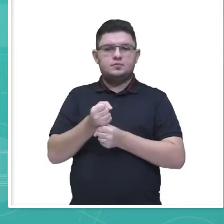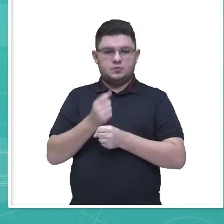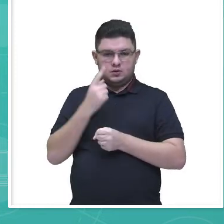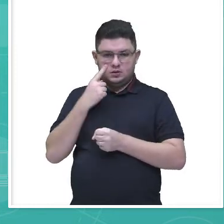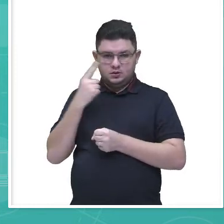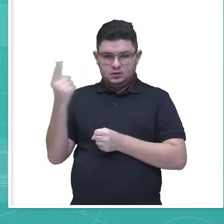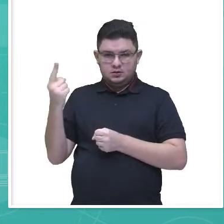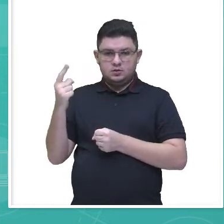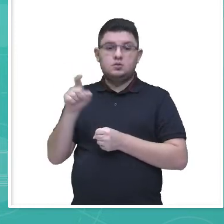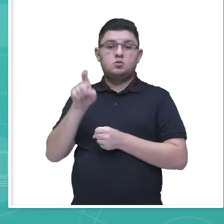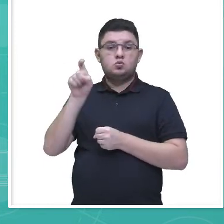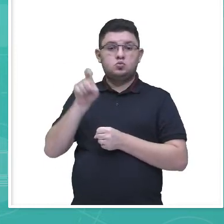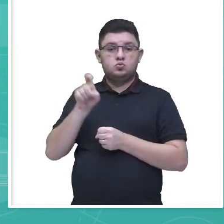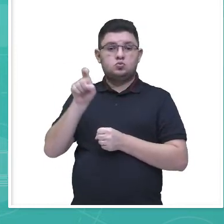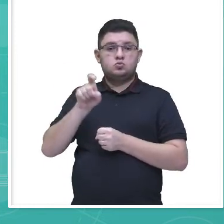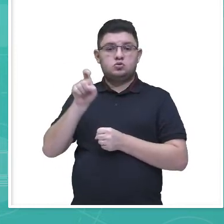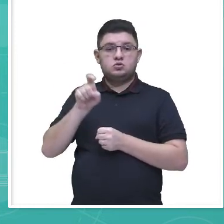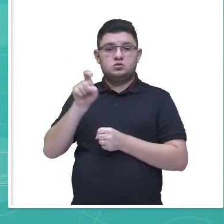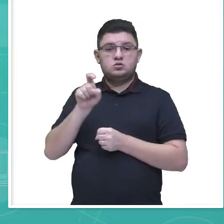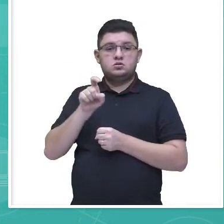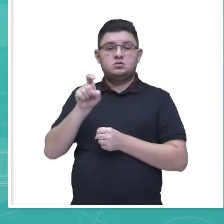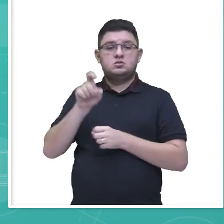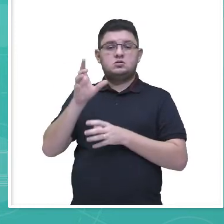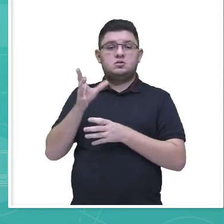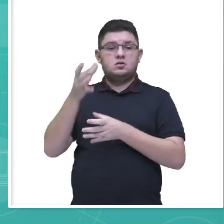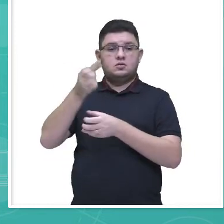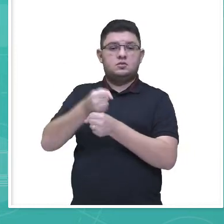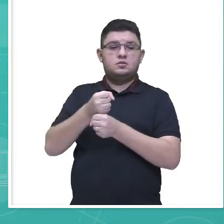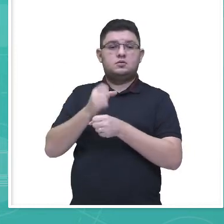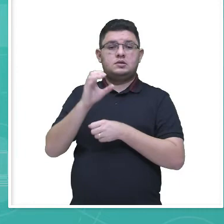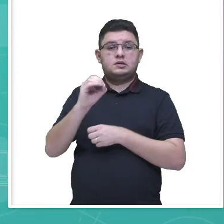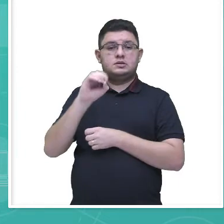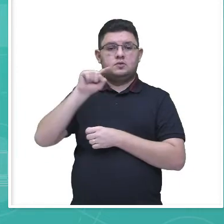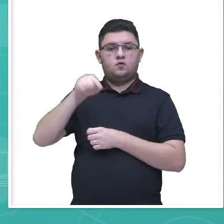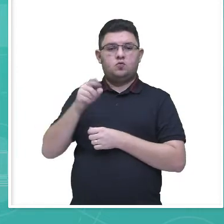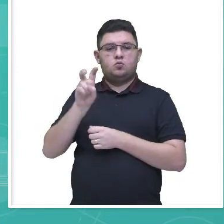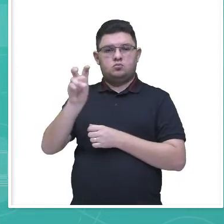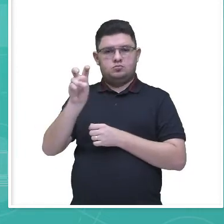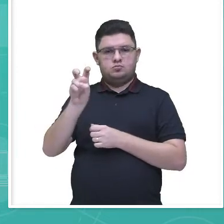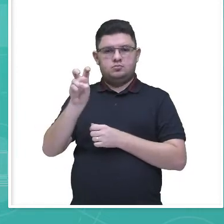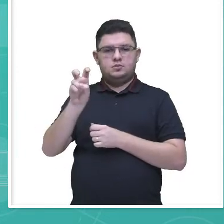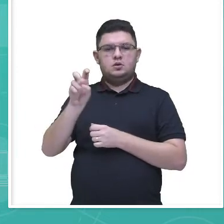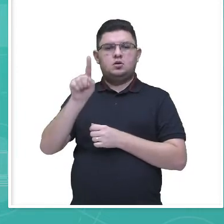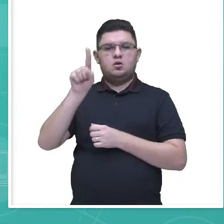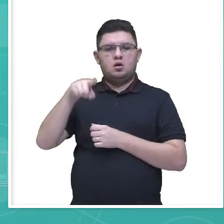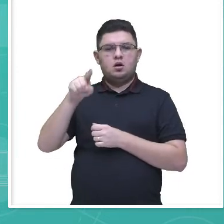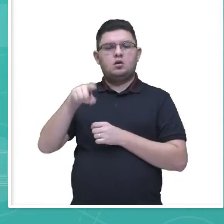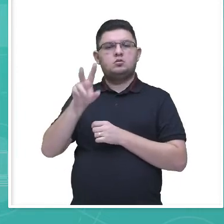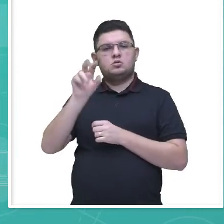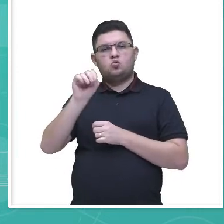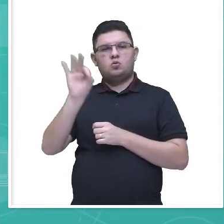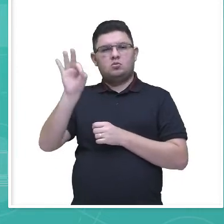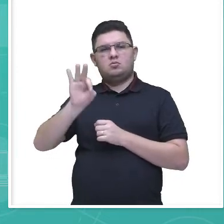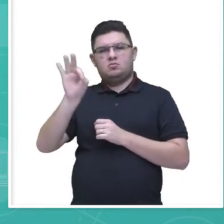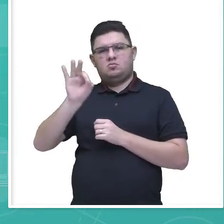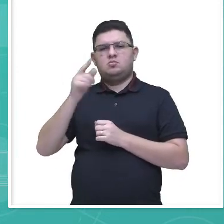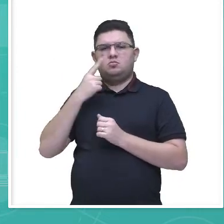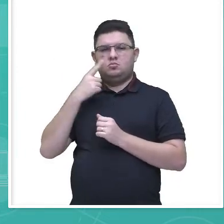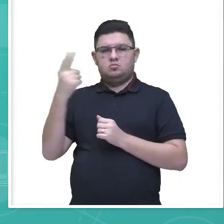esse x, ele corresponde a 0,5, né, que é a metade. Então, você tem aqui,